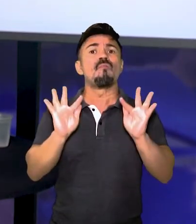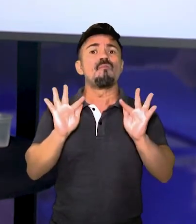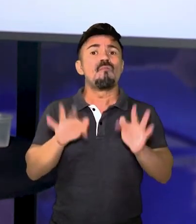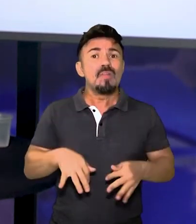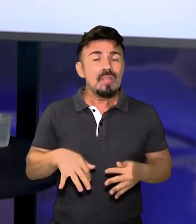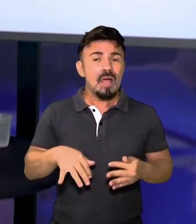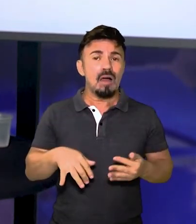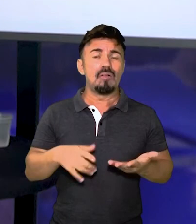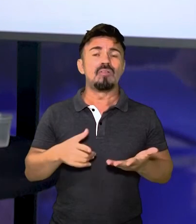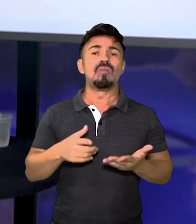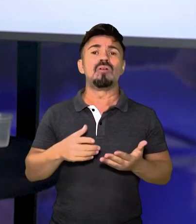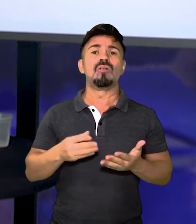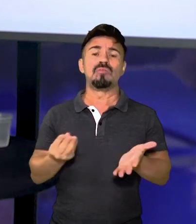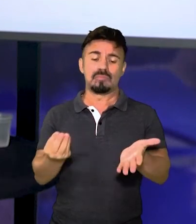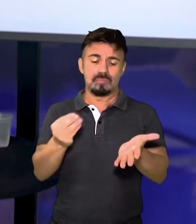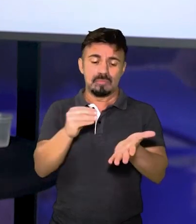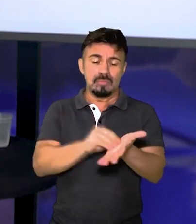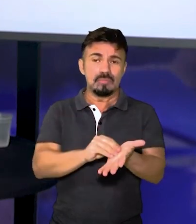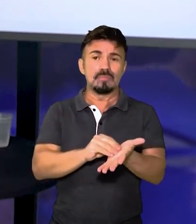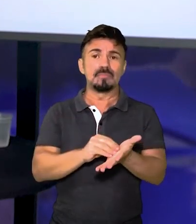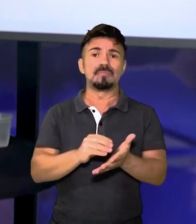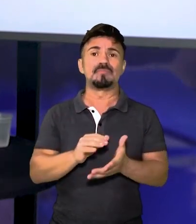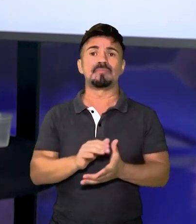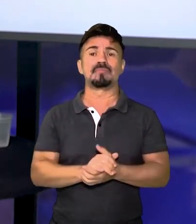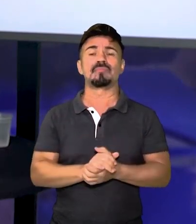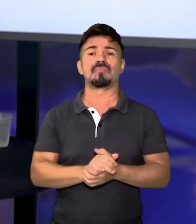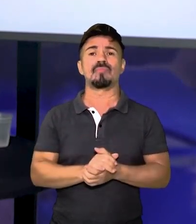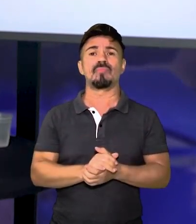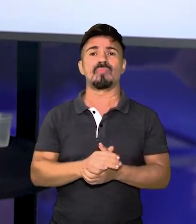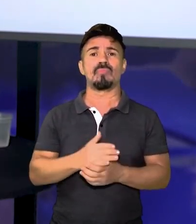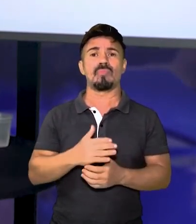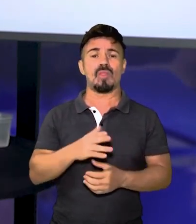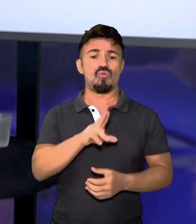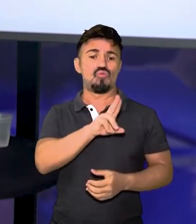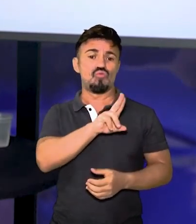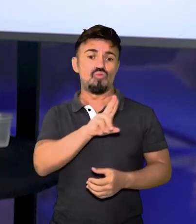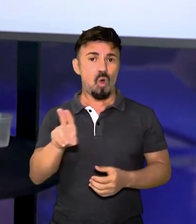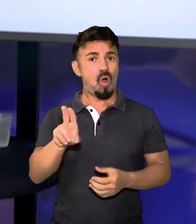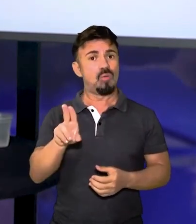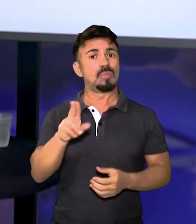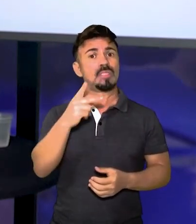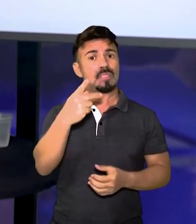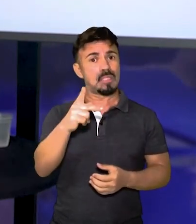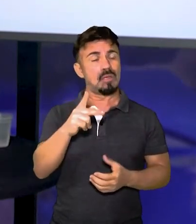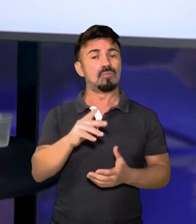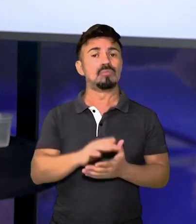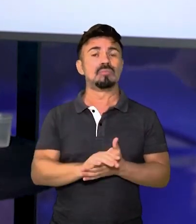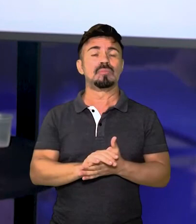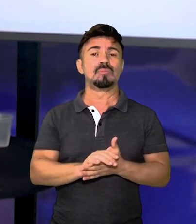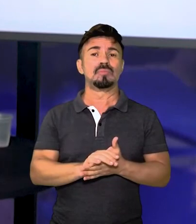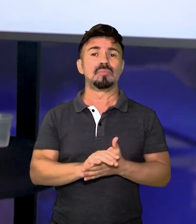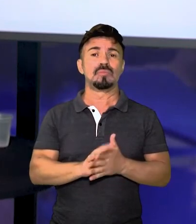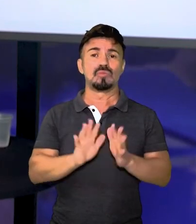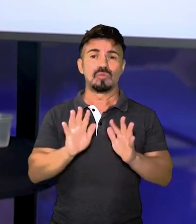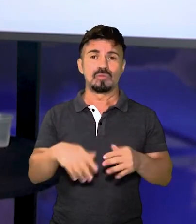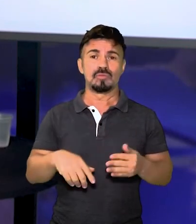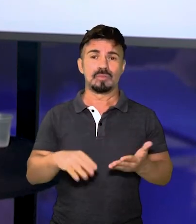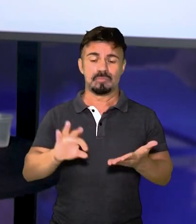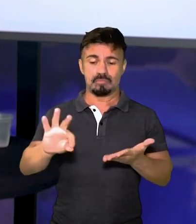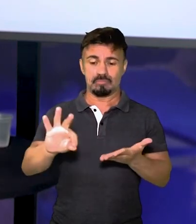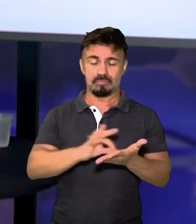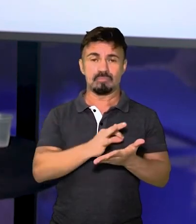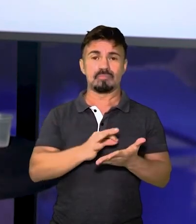vida, certo? E por fim, você justamente coloca o seu nome, finalizando